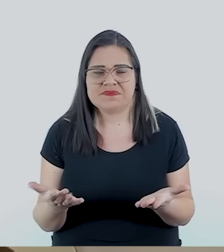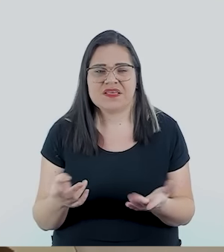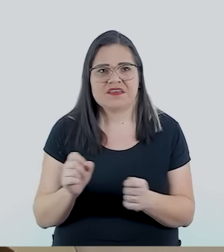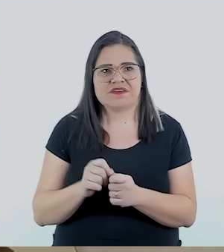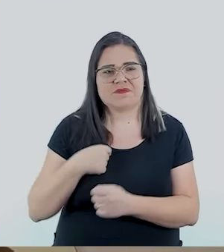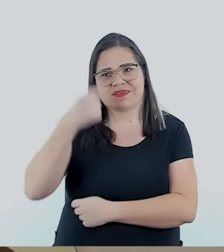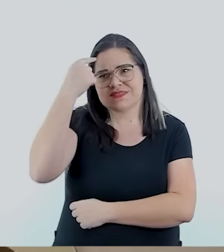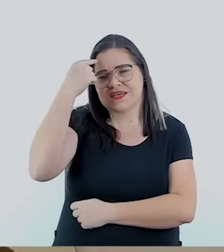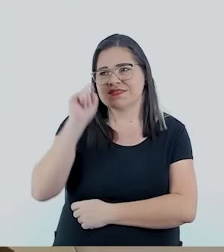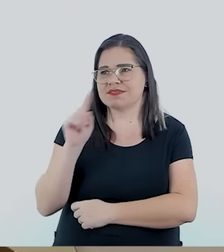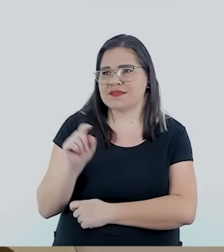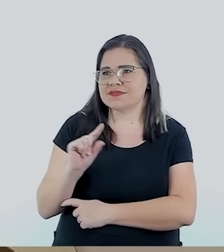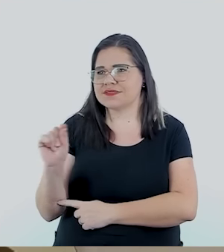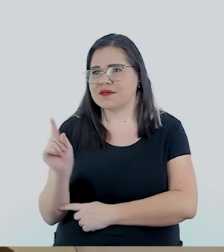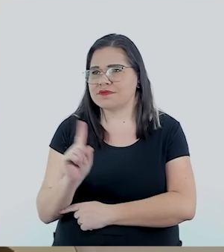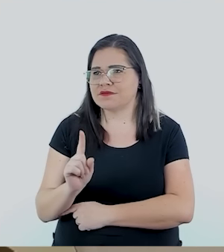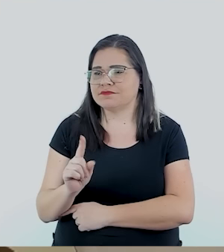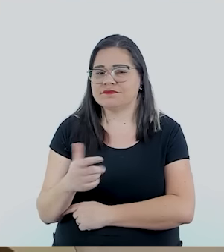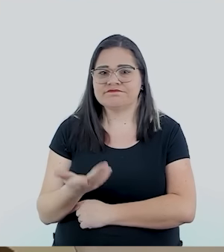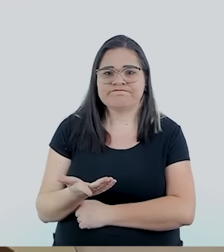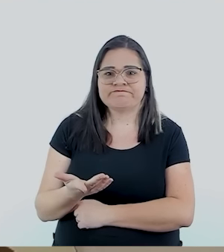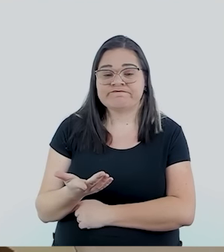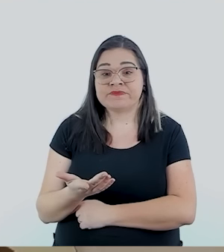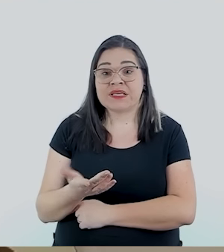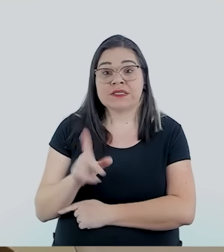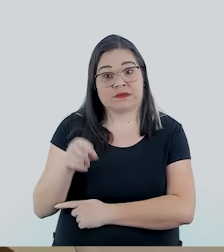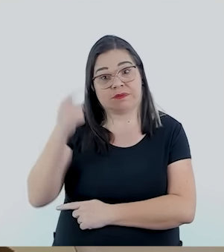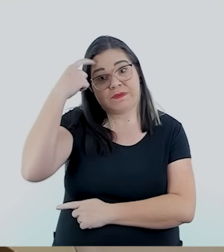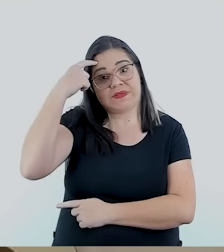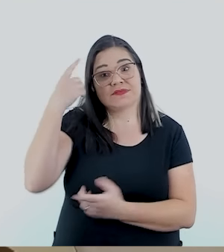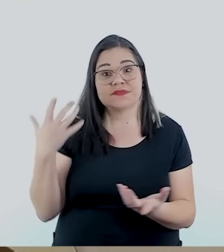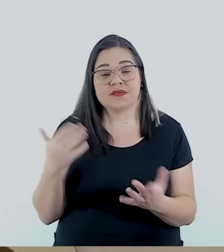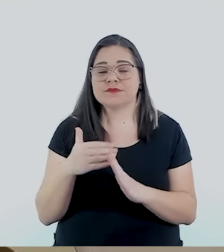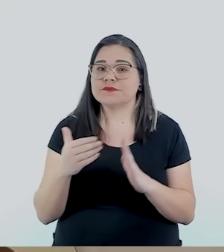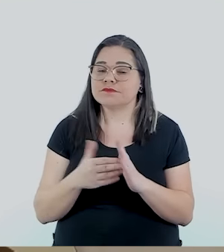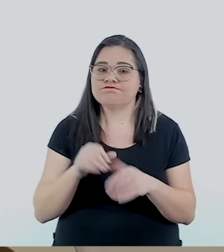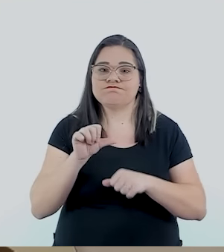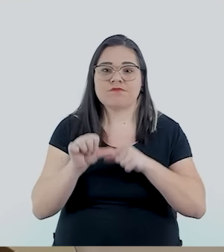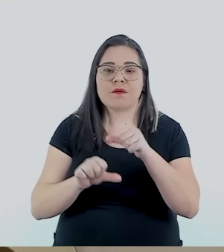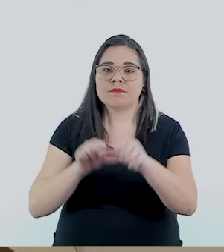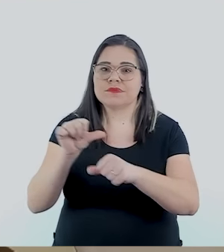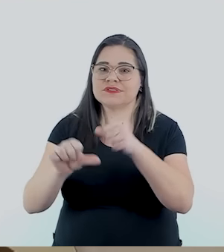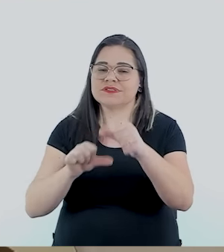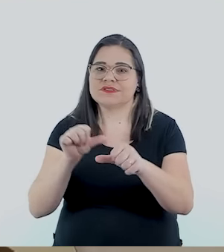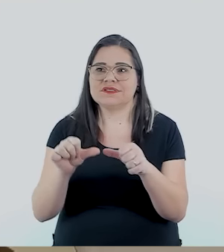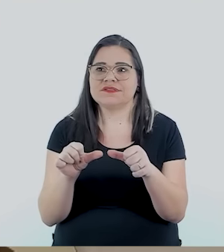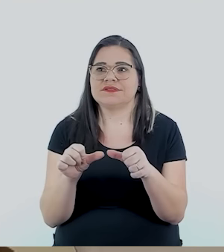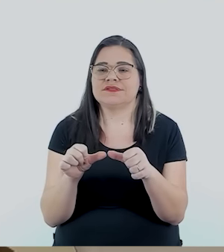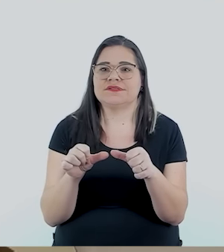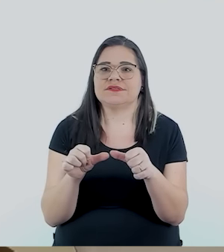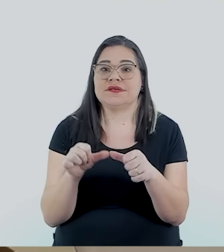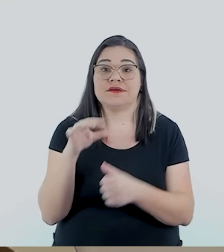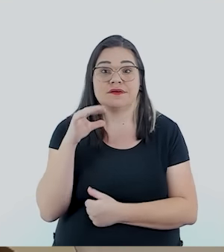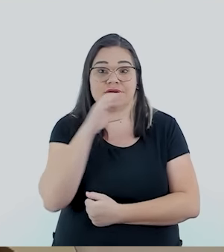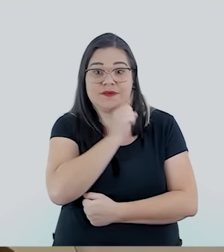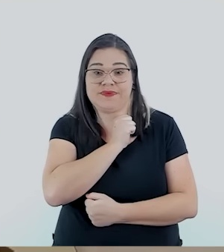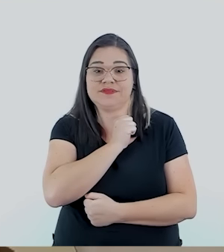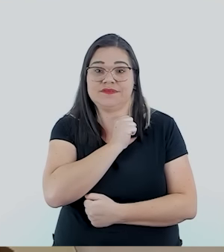eu pensar não sair da empresa então é para se pensar tudo isso tá tendo uma mudança eh muito